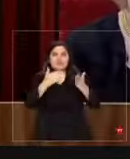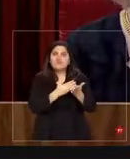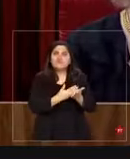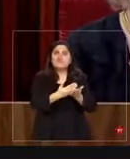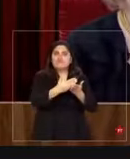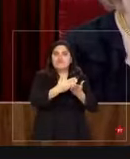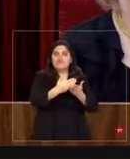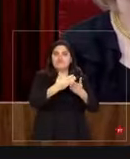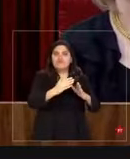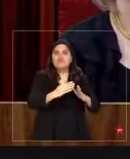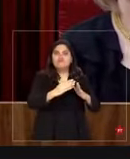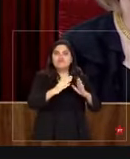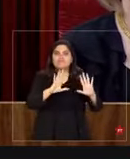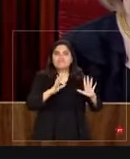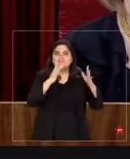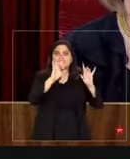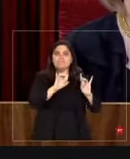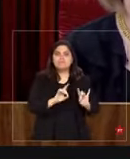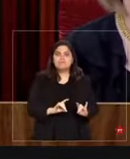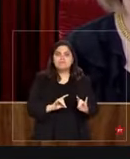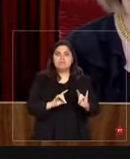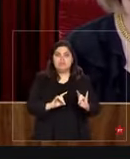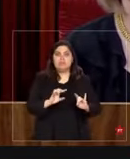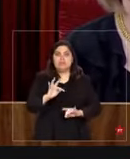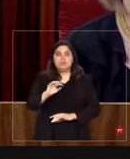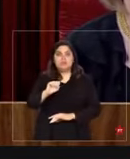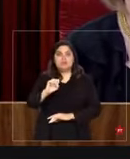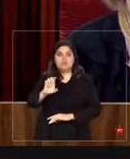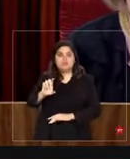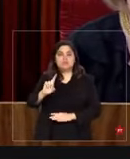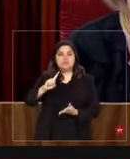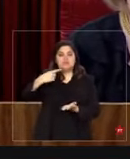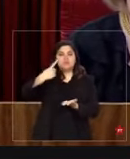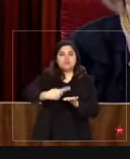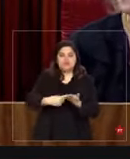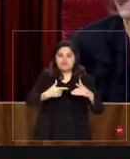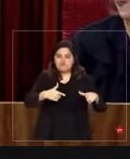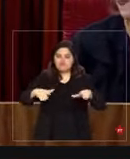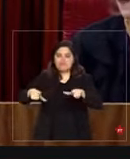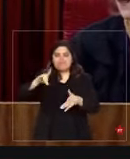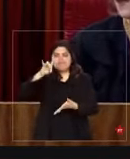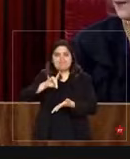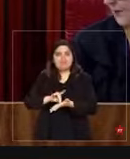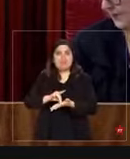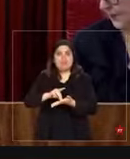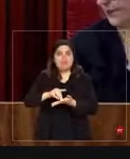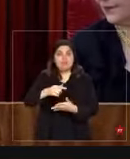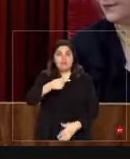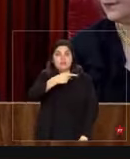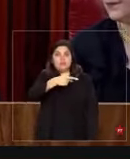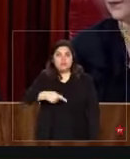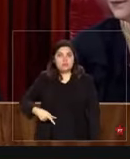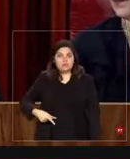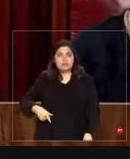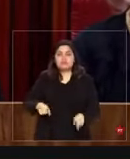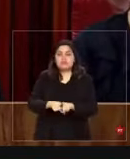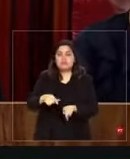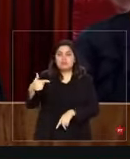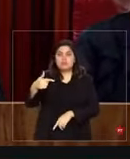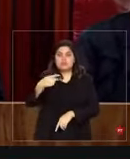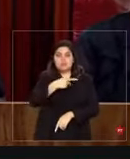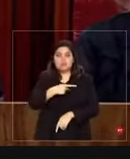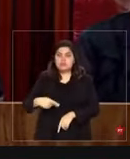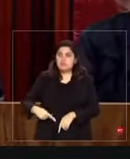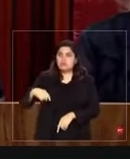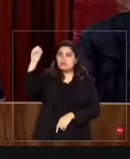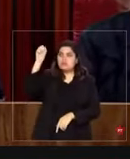sessão dois solene do dias Tribunal anterior Superior à Eleitoral, diplomação do destinada à presidente diplomação do eleito. presidente e do vice-presidente da República